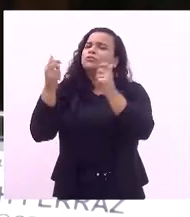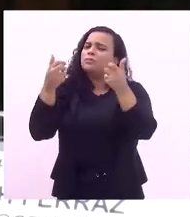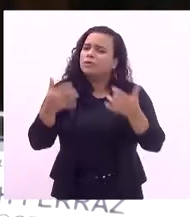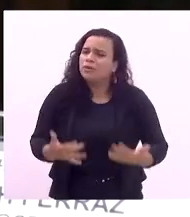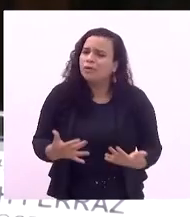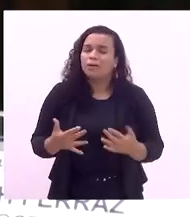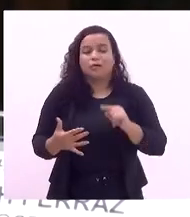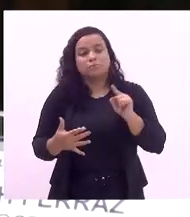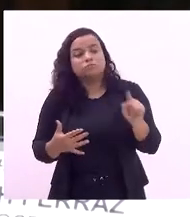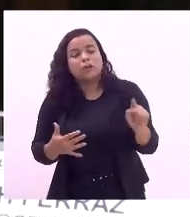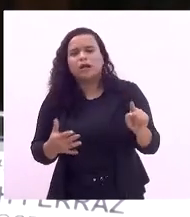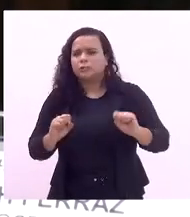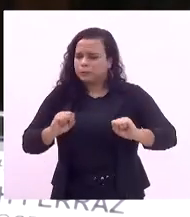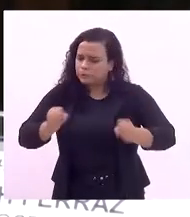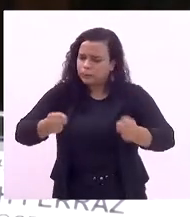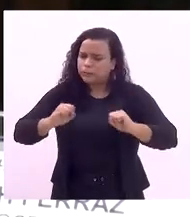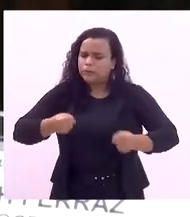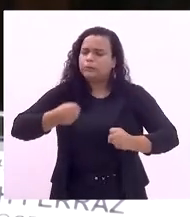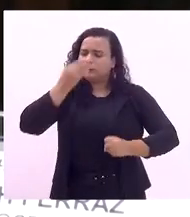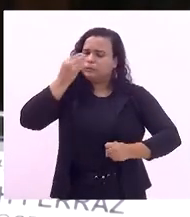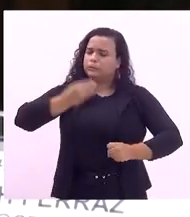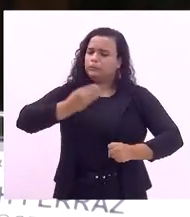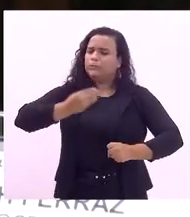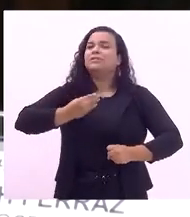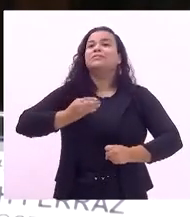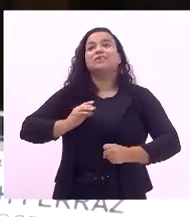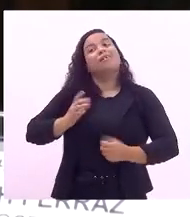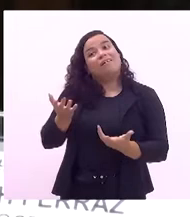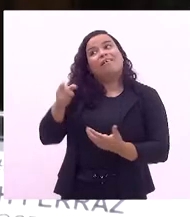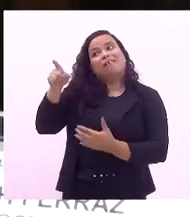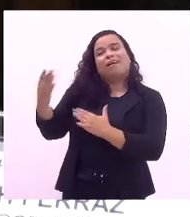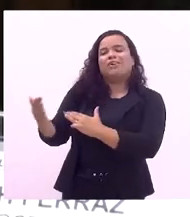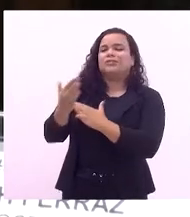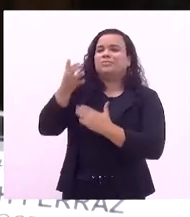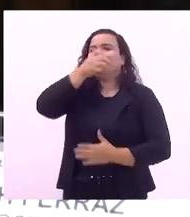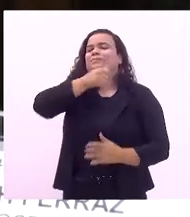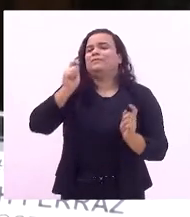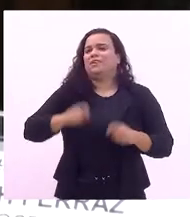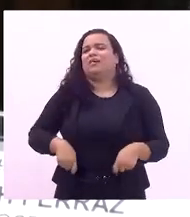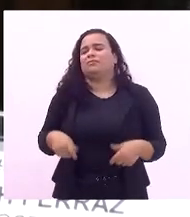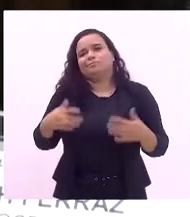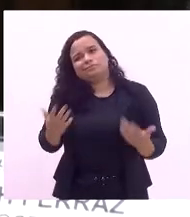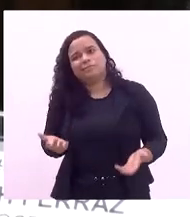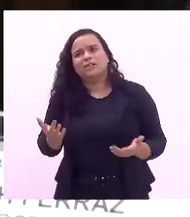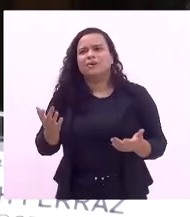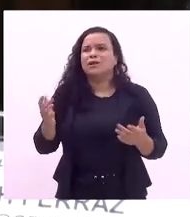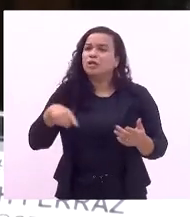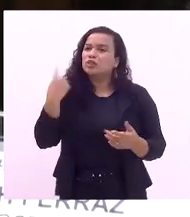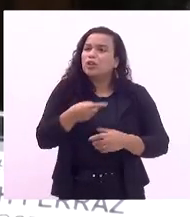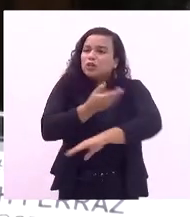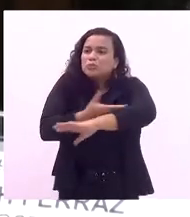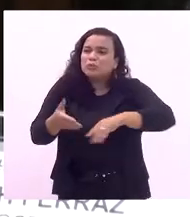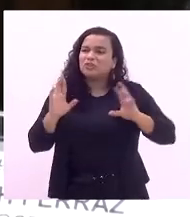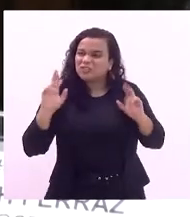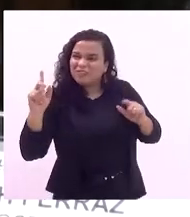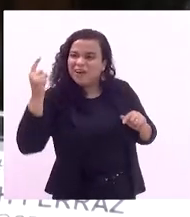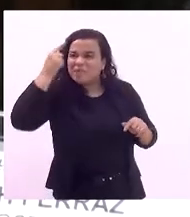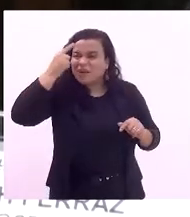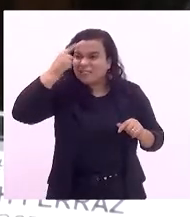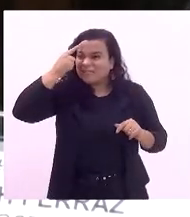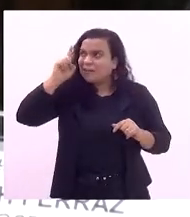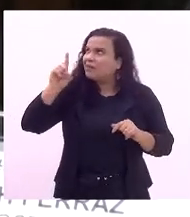salvar dá uma lógica um pouquinho diferente da que nós estamos habituados né E Deus usa